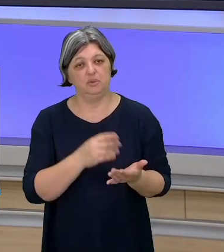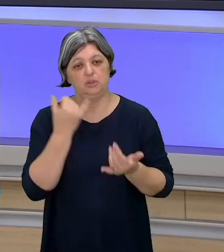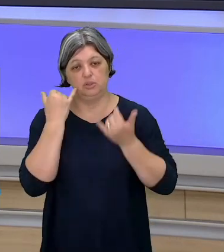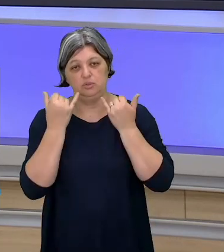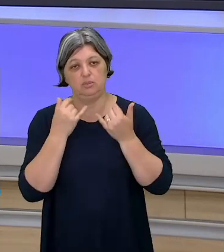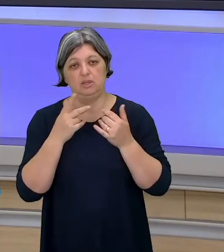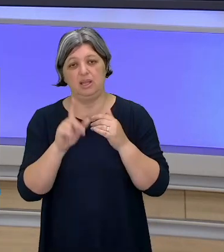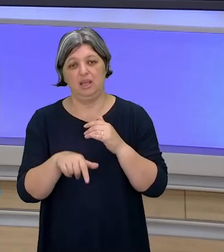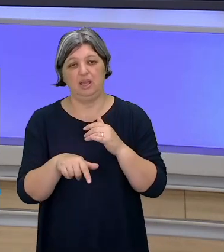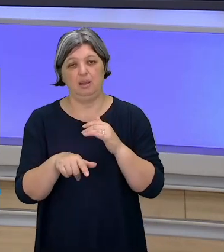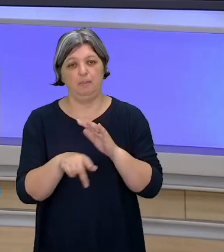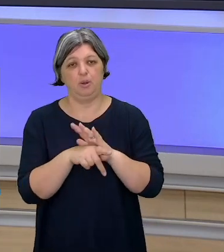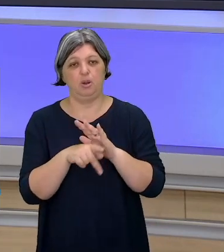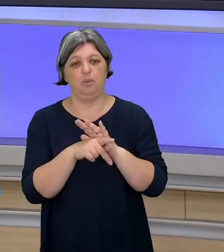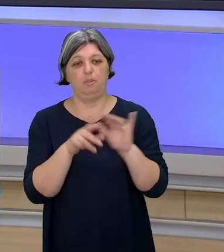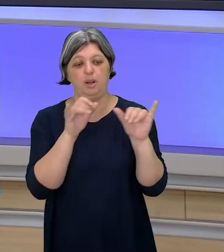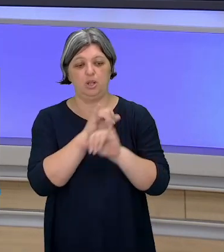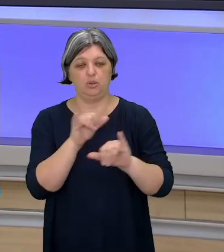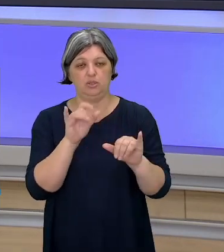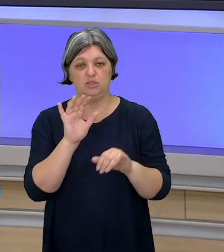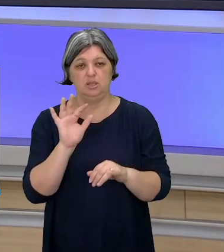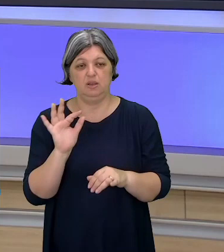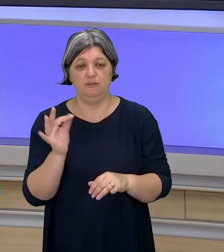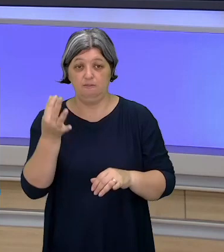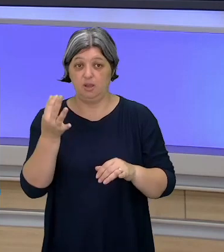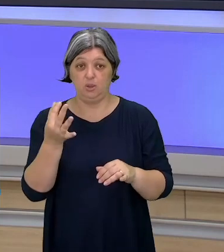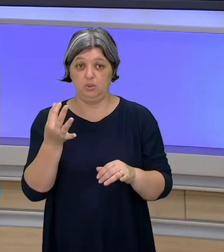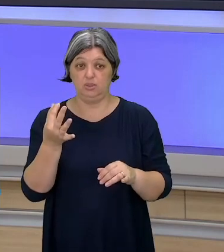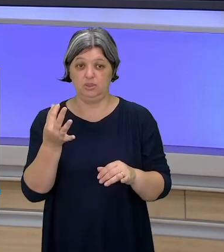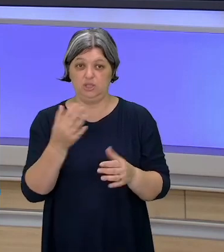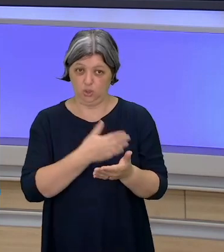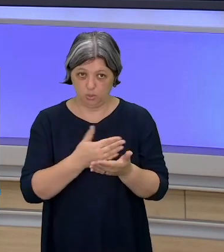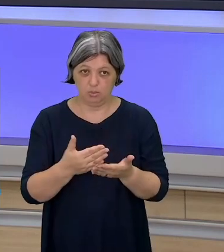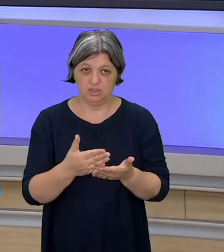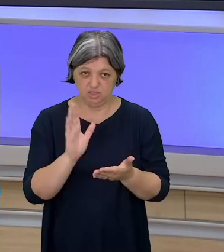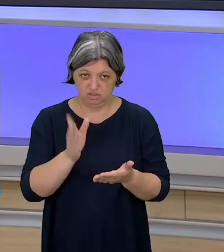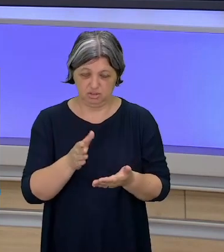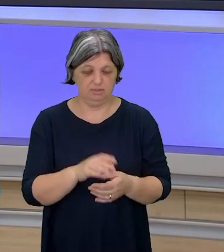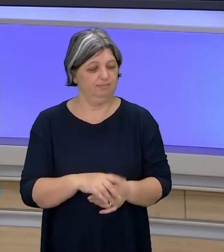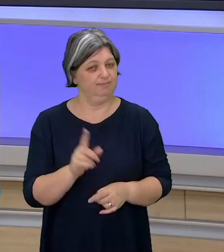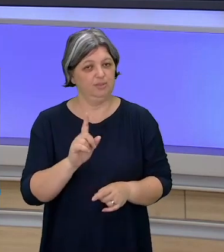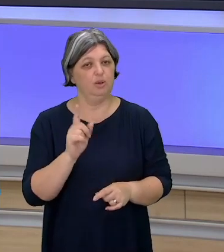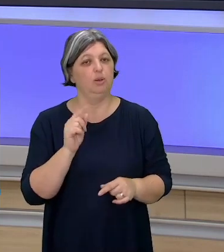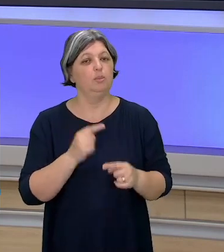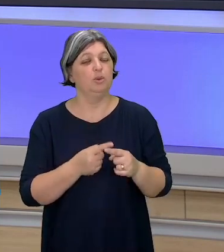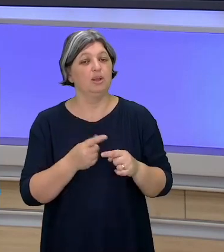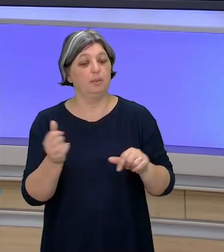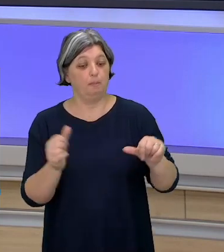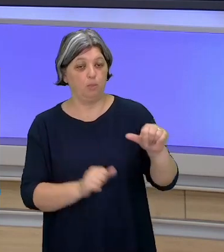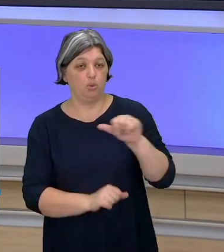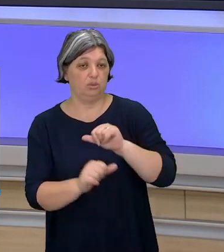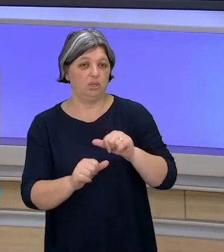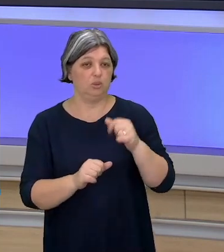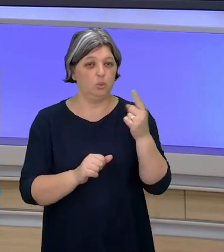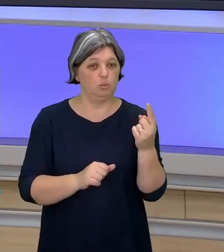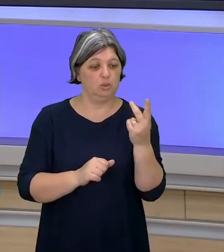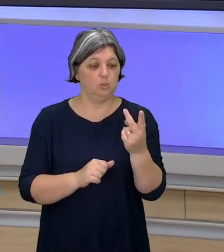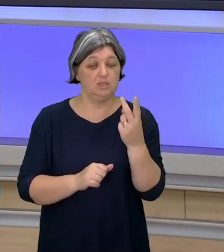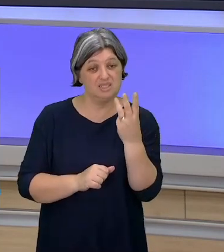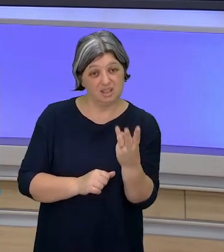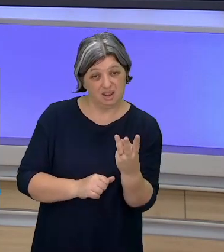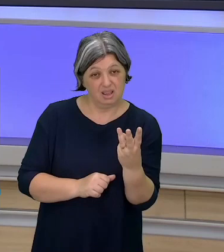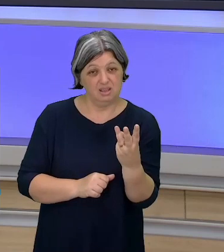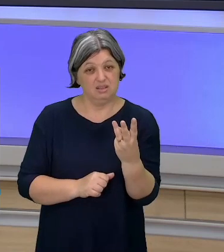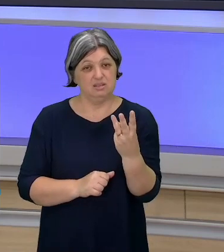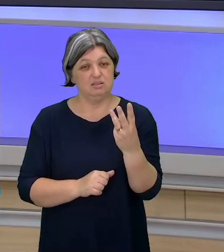uma notícia falsa do zero. Mas o ponto não é a notícia falsa do zero. Por causa que mudando 1, 2, 3 palavras, a